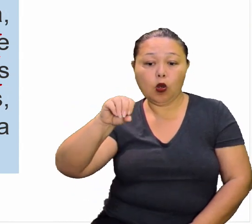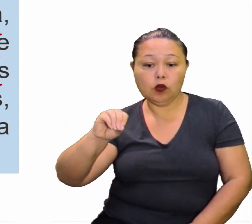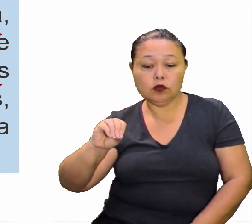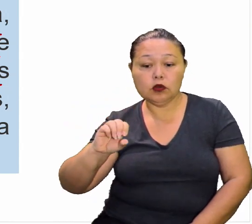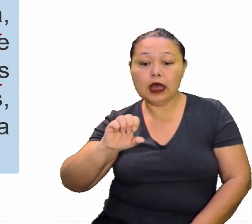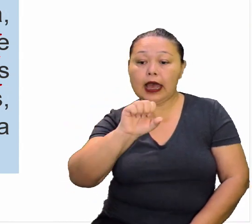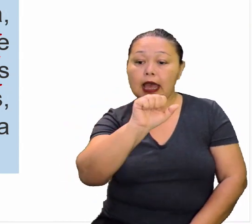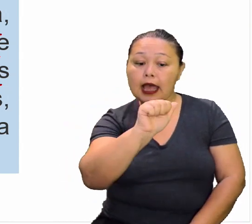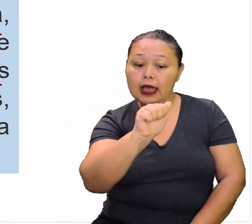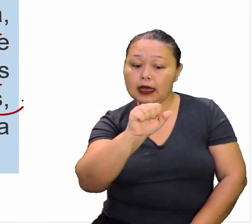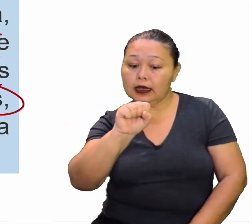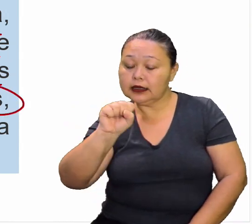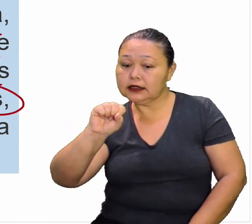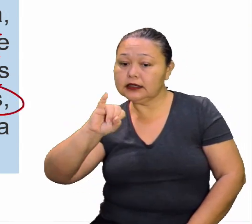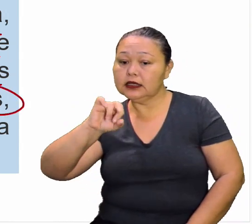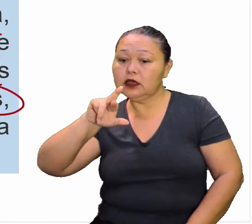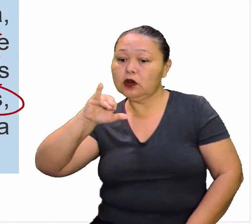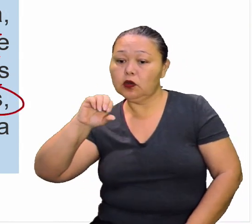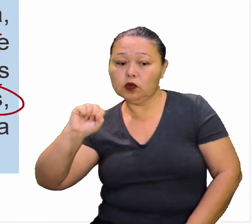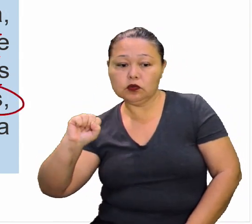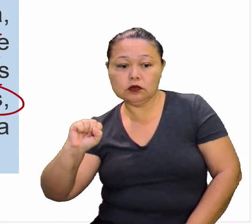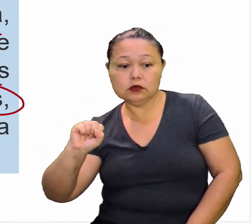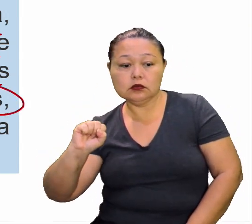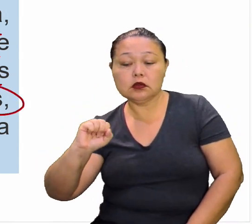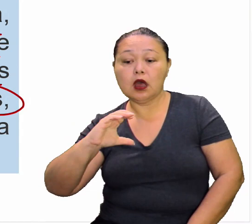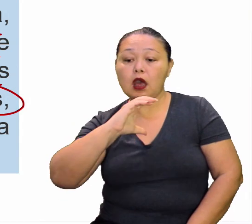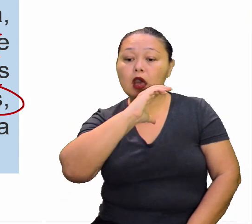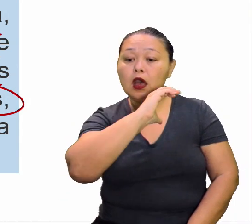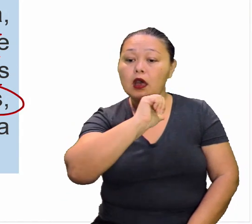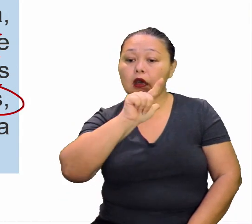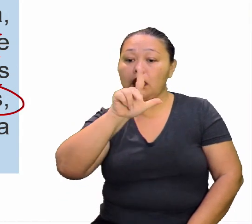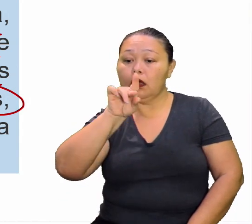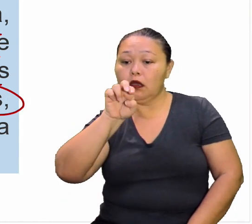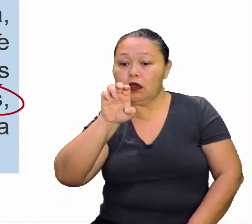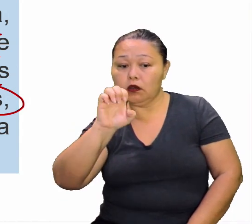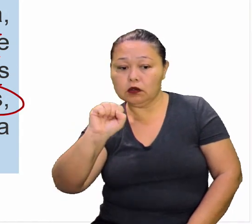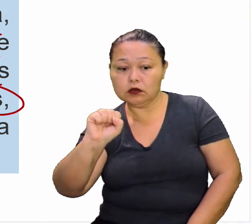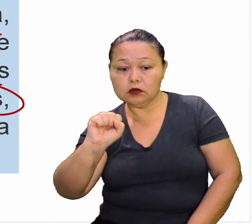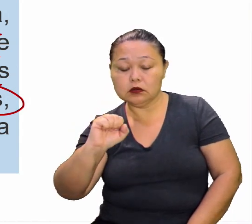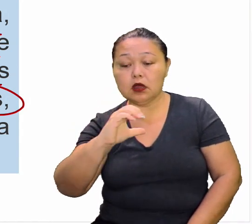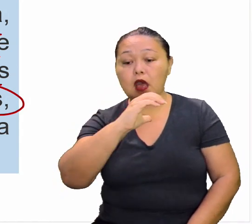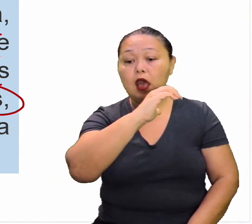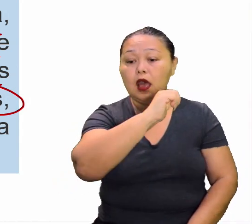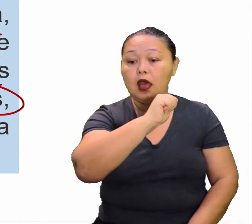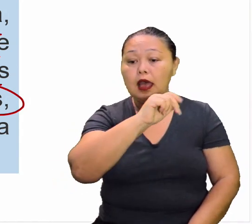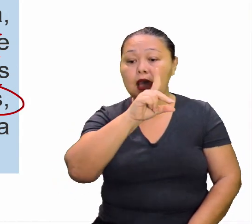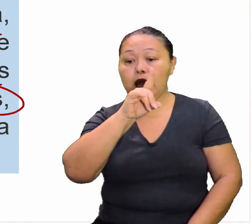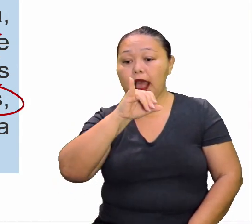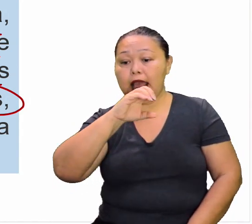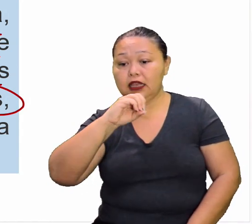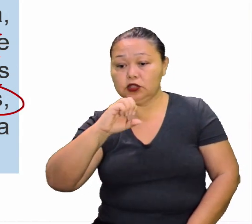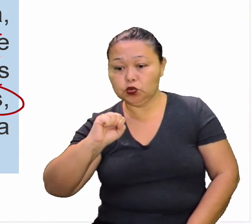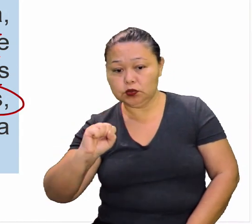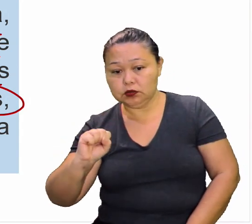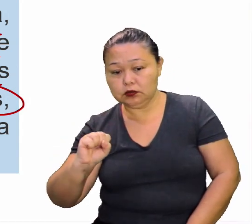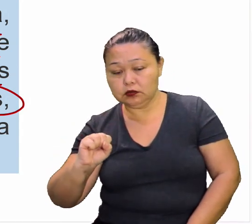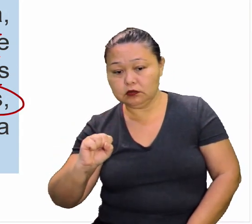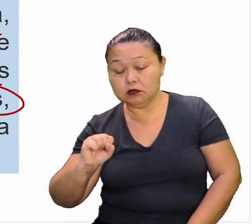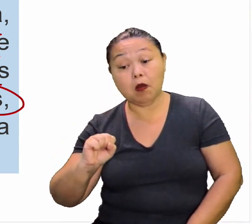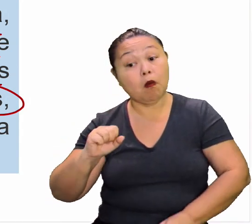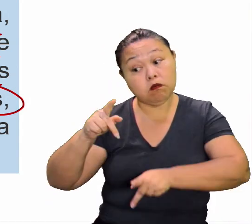babilônios, os assírios, os caldeus e os